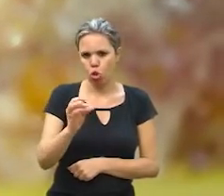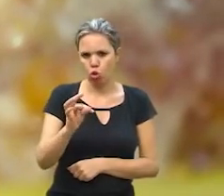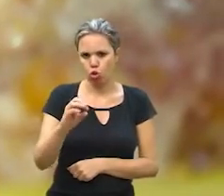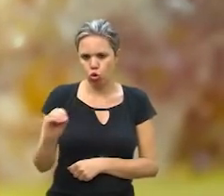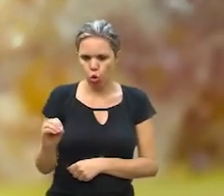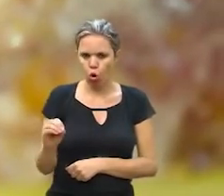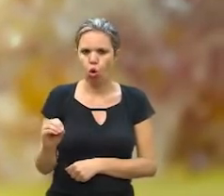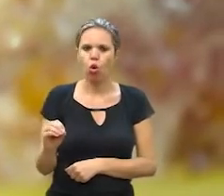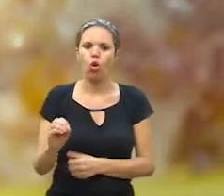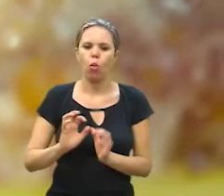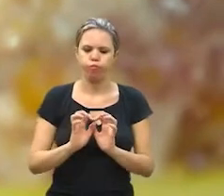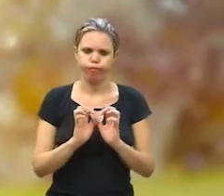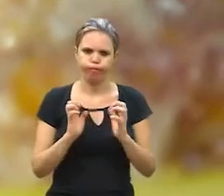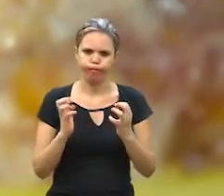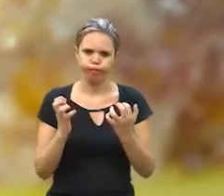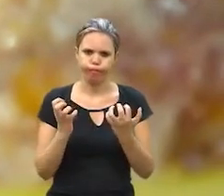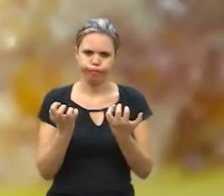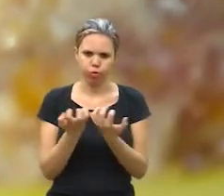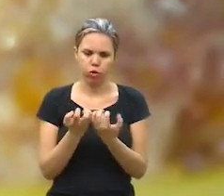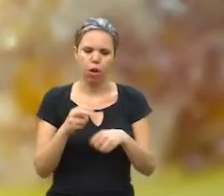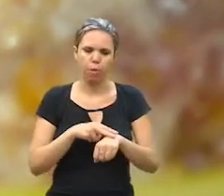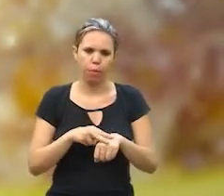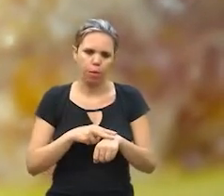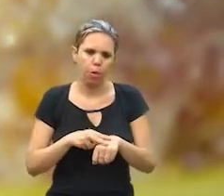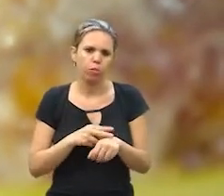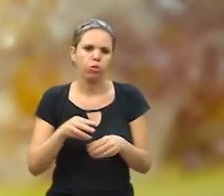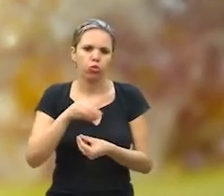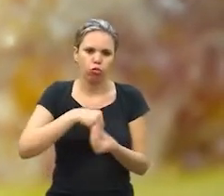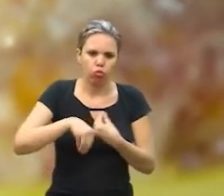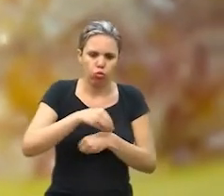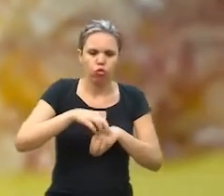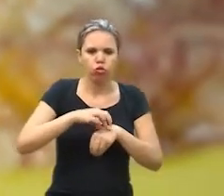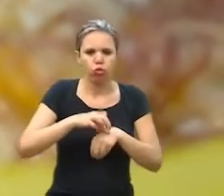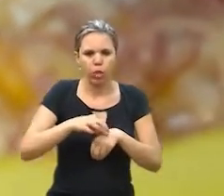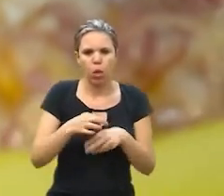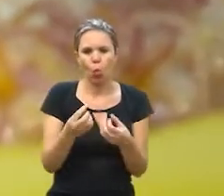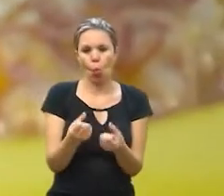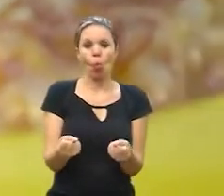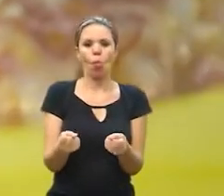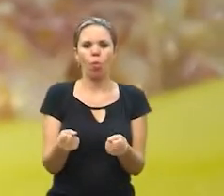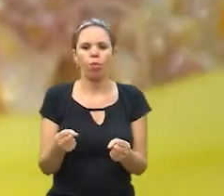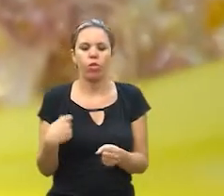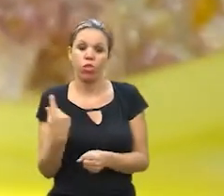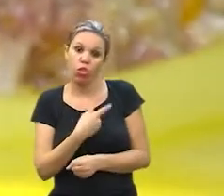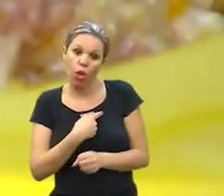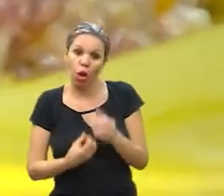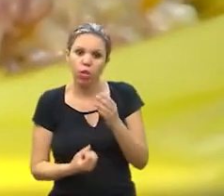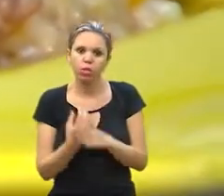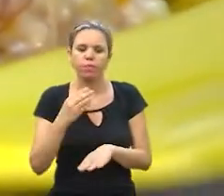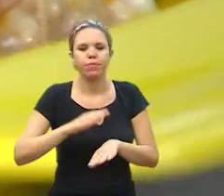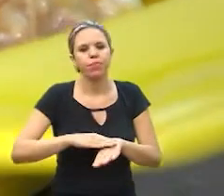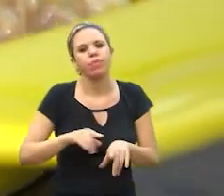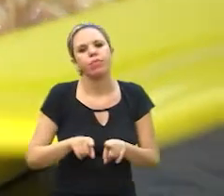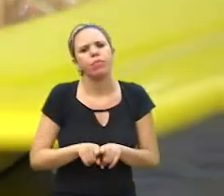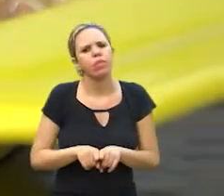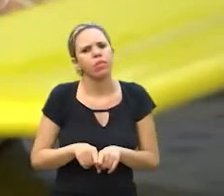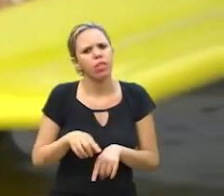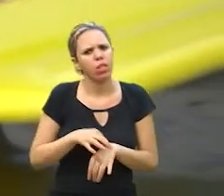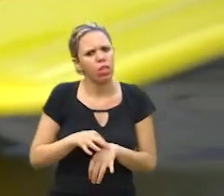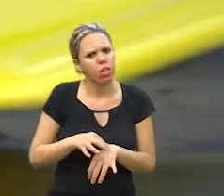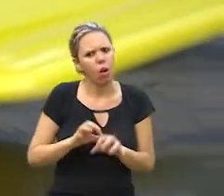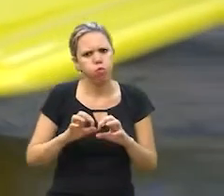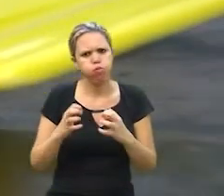mas que coisa diferente, né? Mineiro, né? Sua criação. Nossa criação. E aí, né? Carne